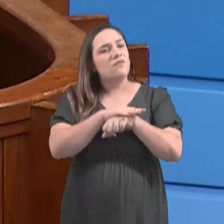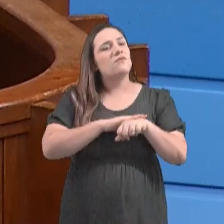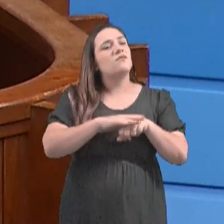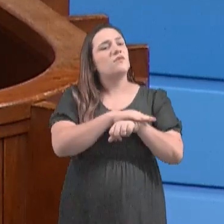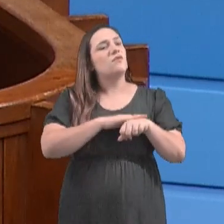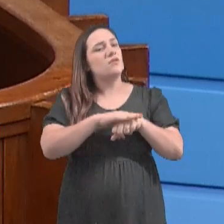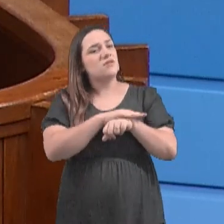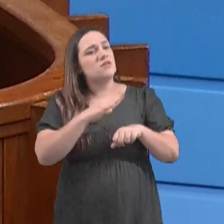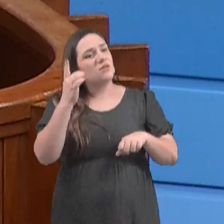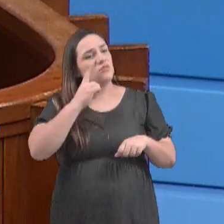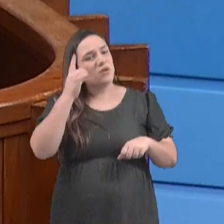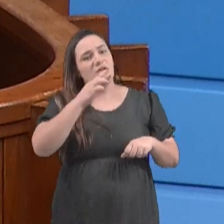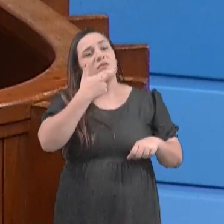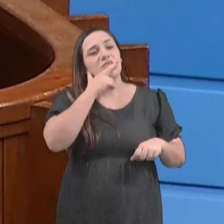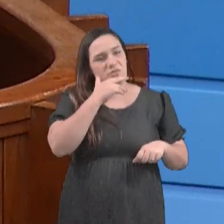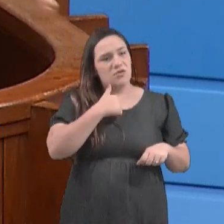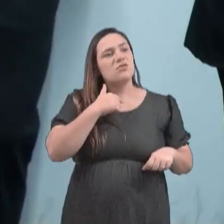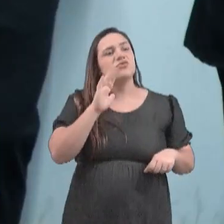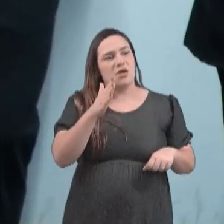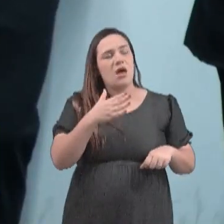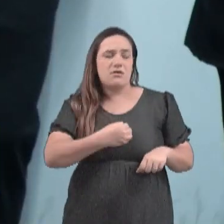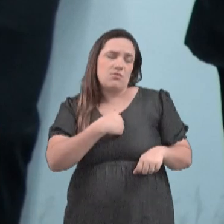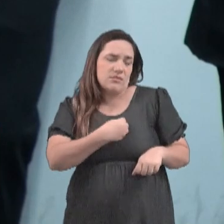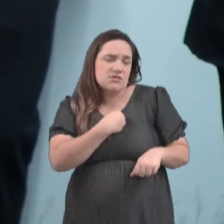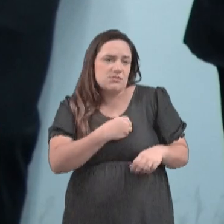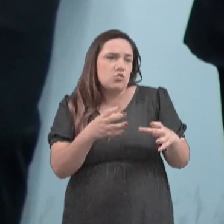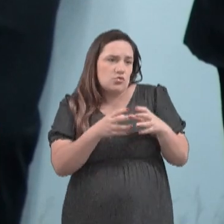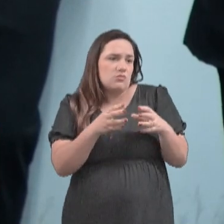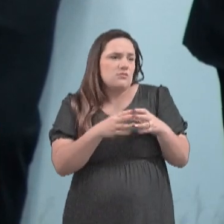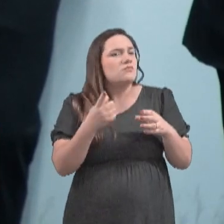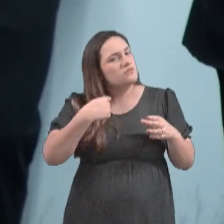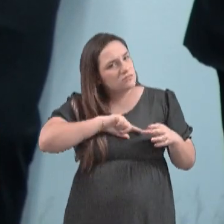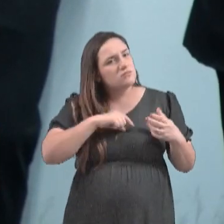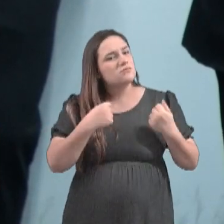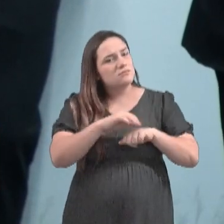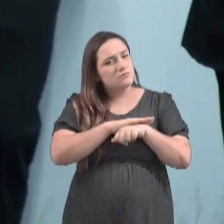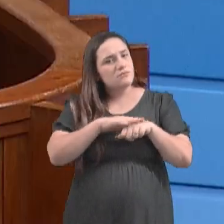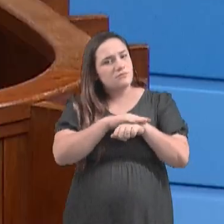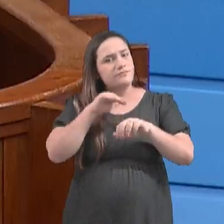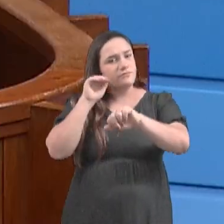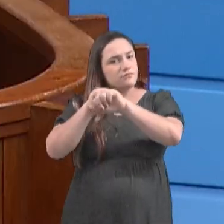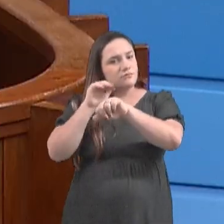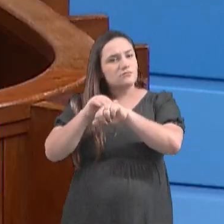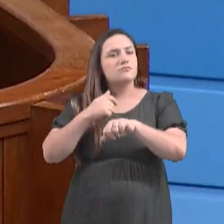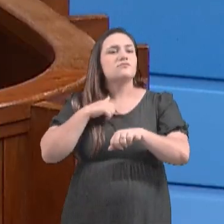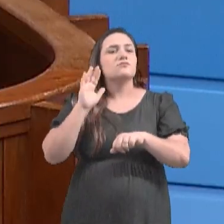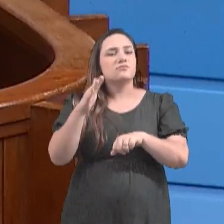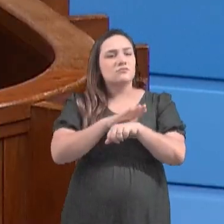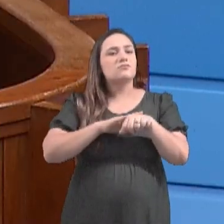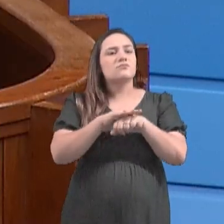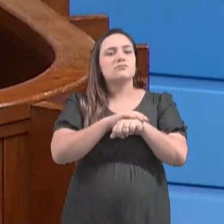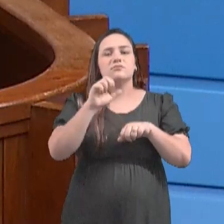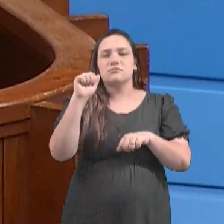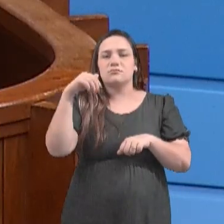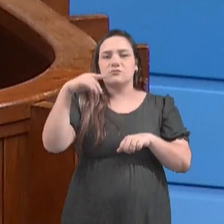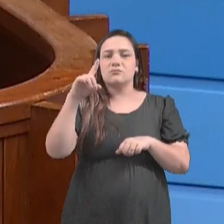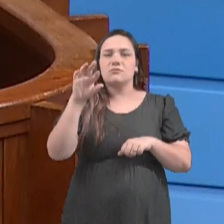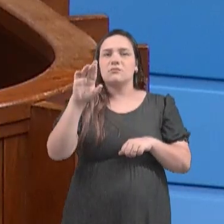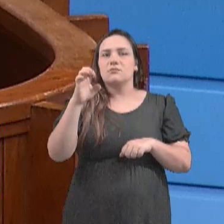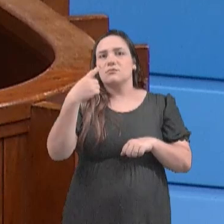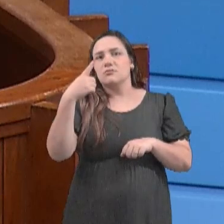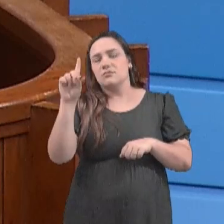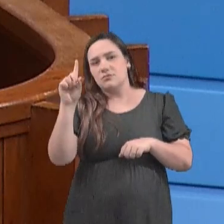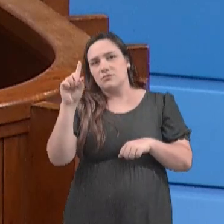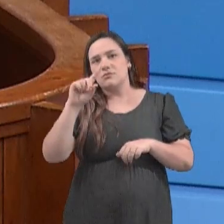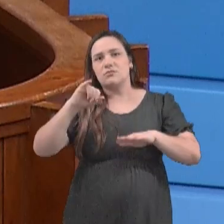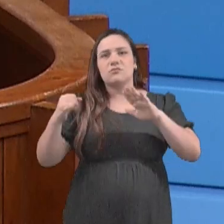Ambiente, né, para que a gente efetivamente, né, provoque. Eu já conversei com o André do Imasul, que é um servidor